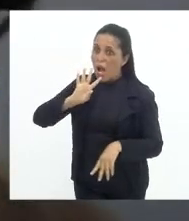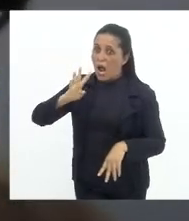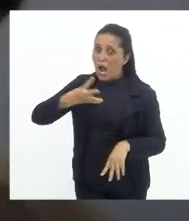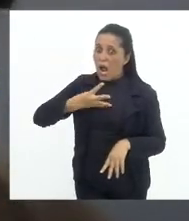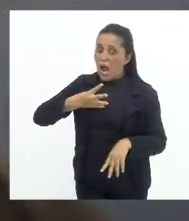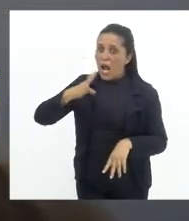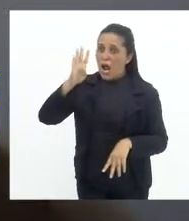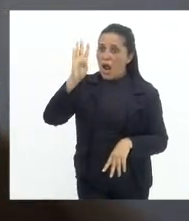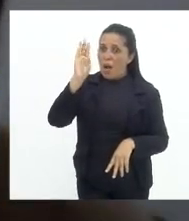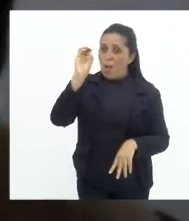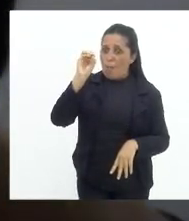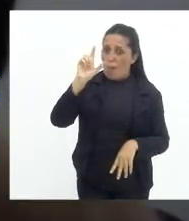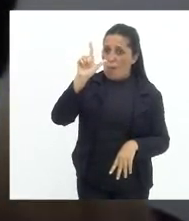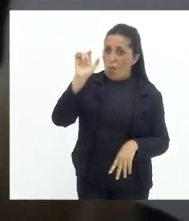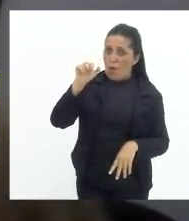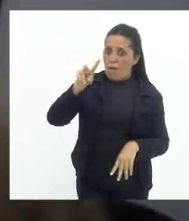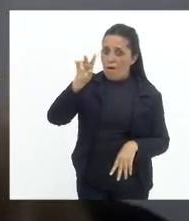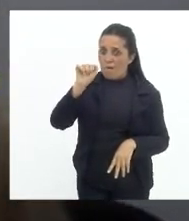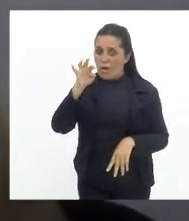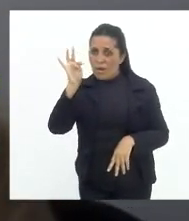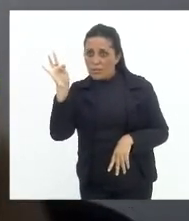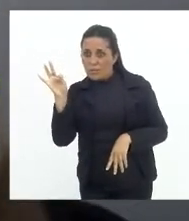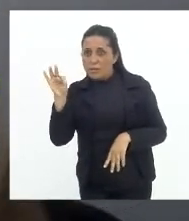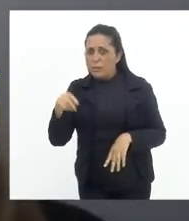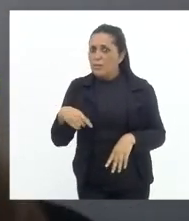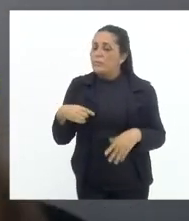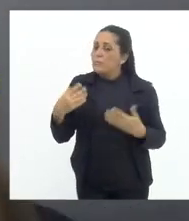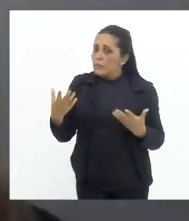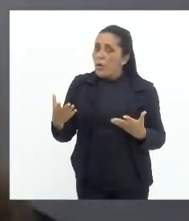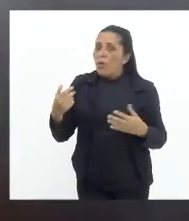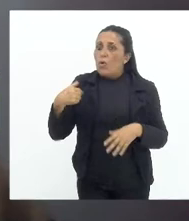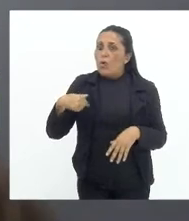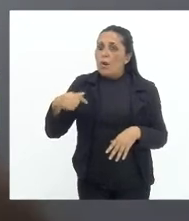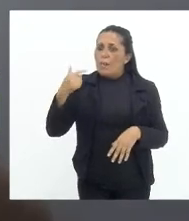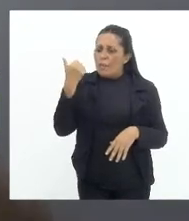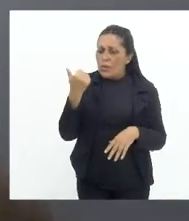bullermax ele inclusive desde